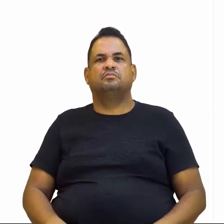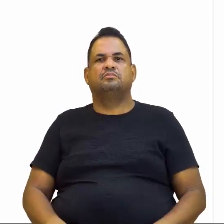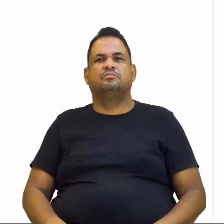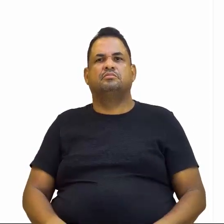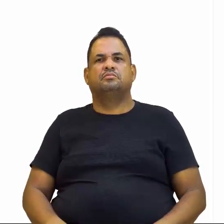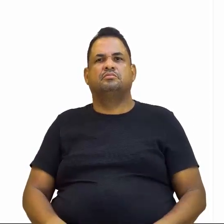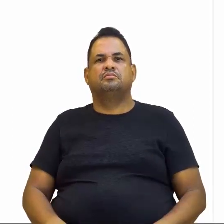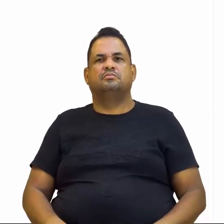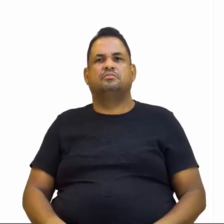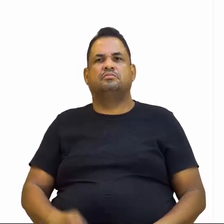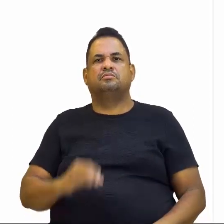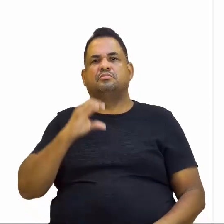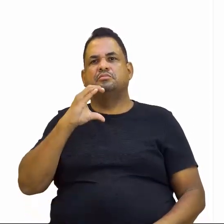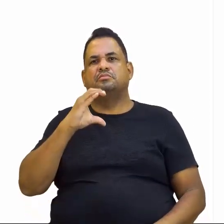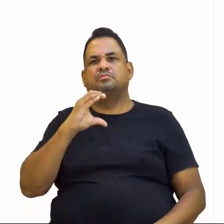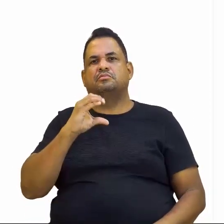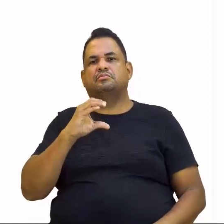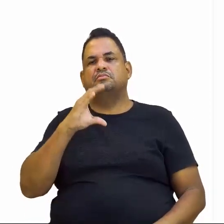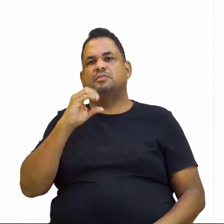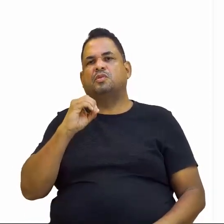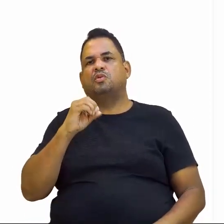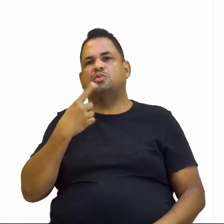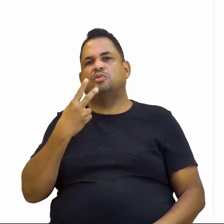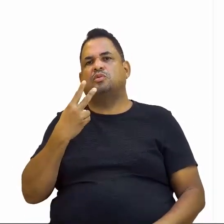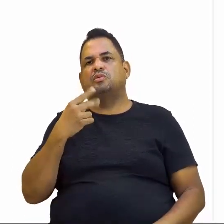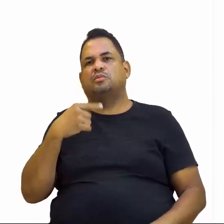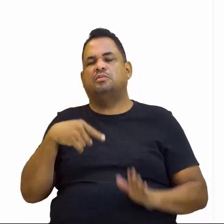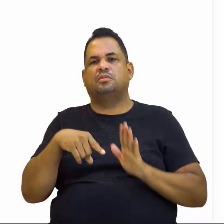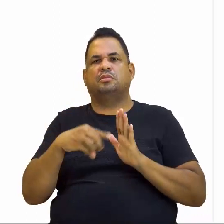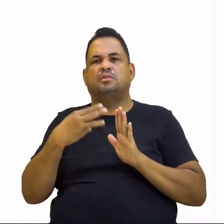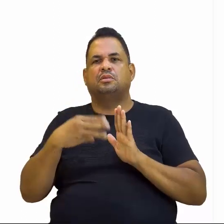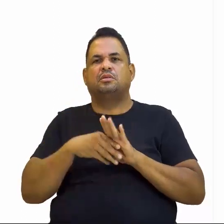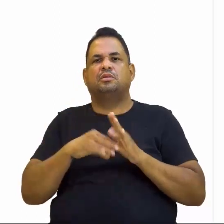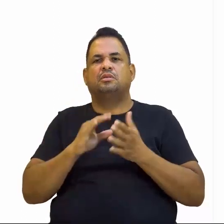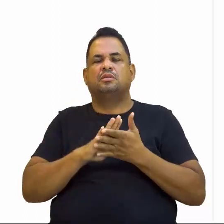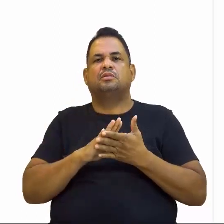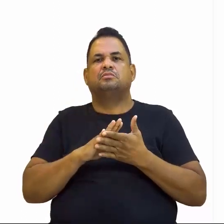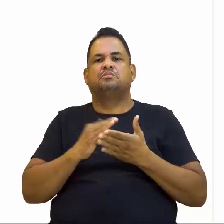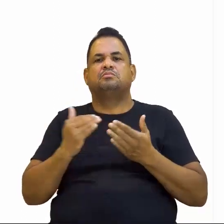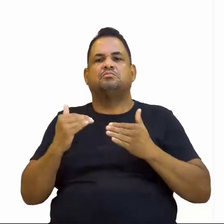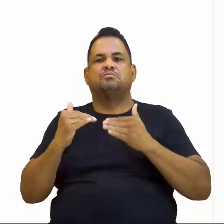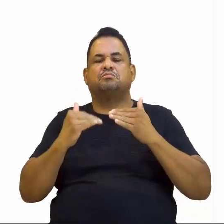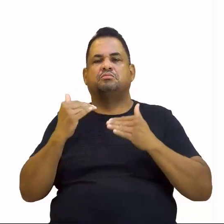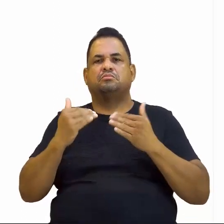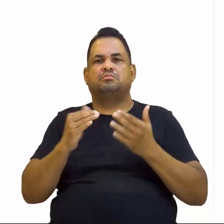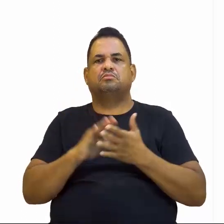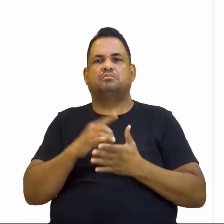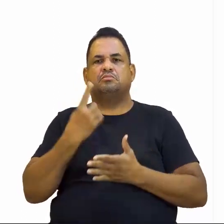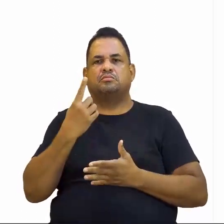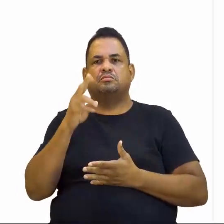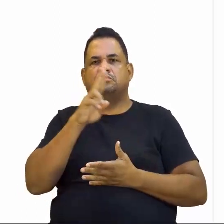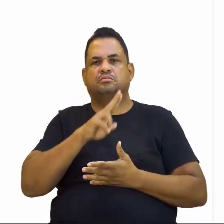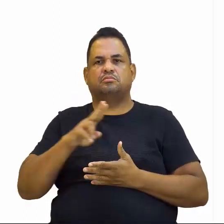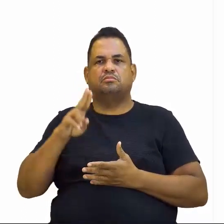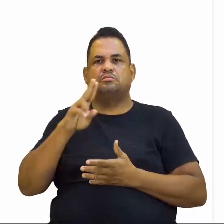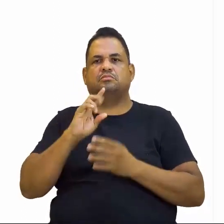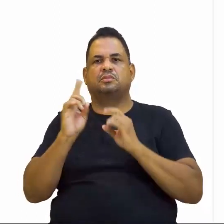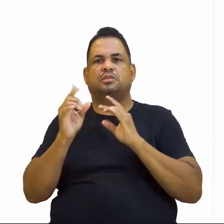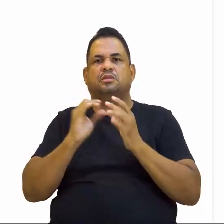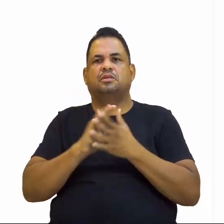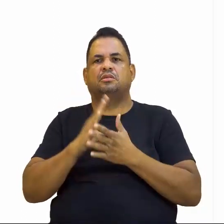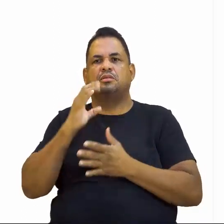Carbonato aqui é 2-. Então, as cargas se anulam, eu posso utilizar um cálcio para um